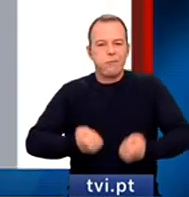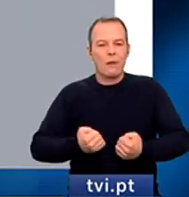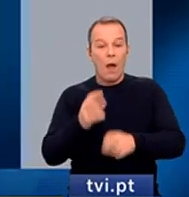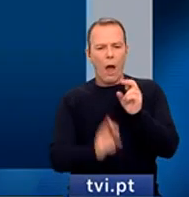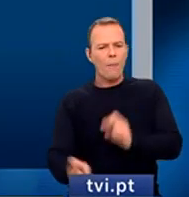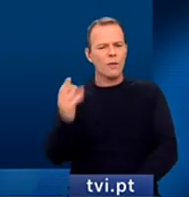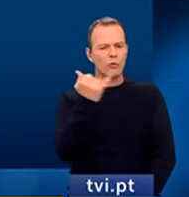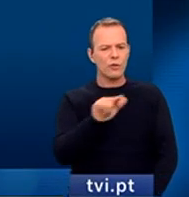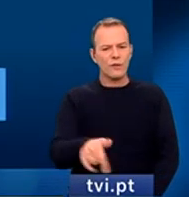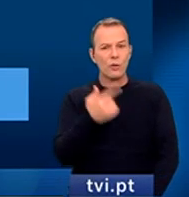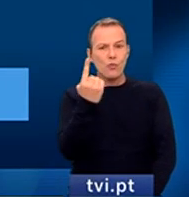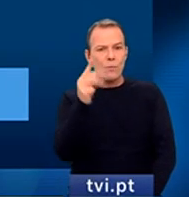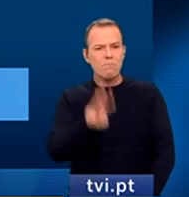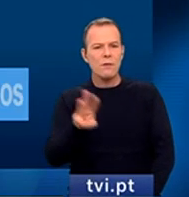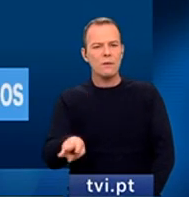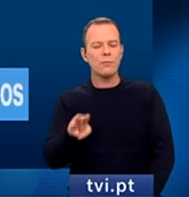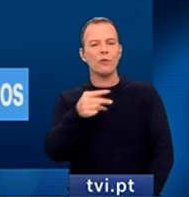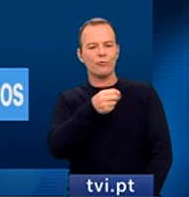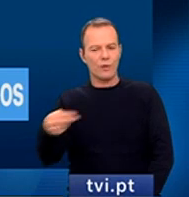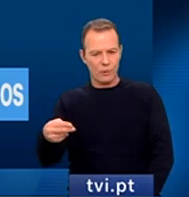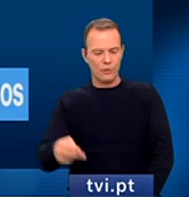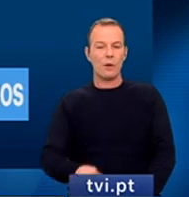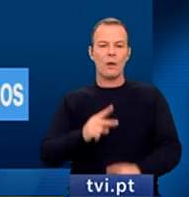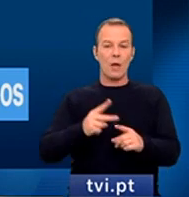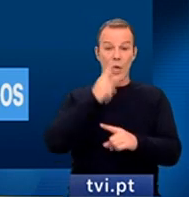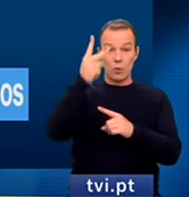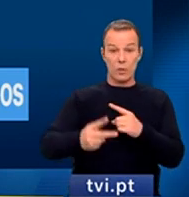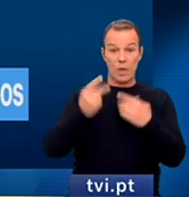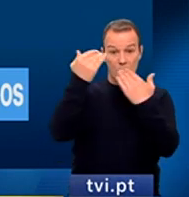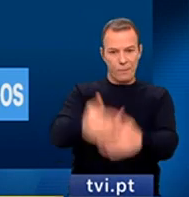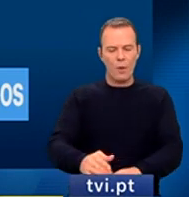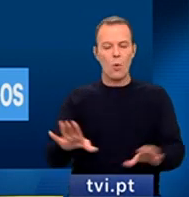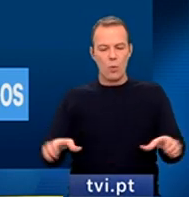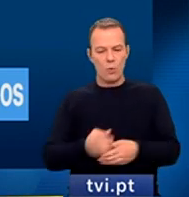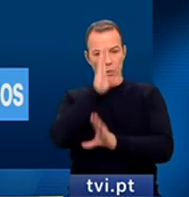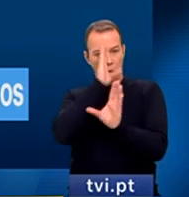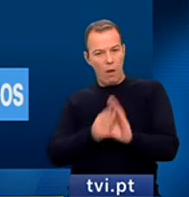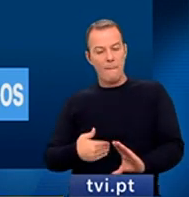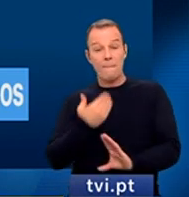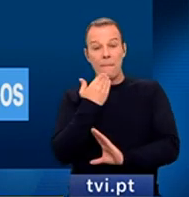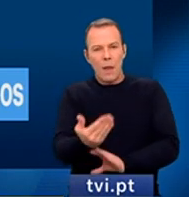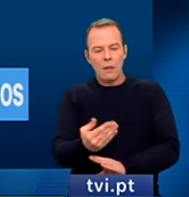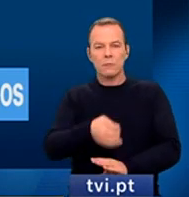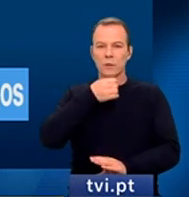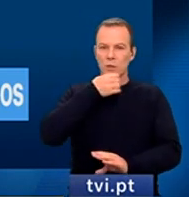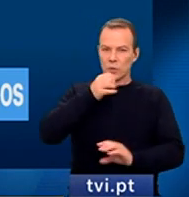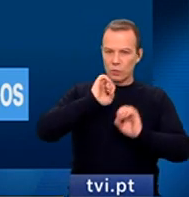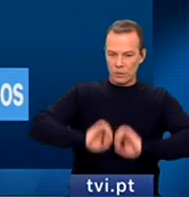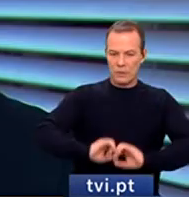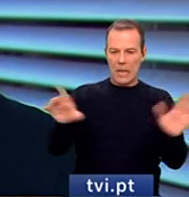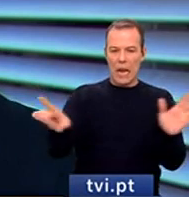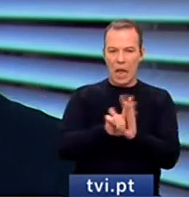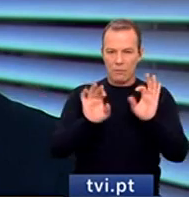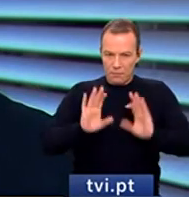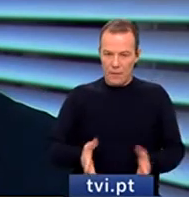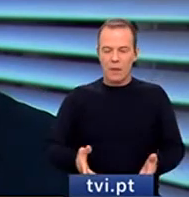2,1 mil milhões de euros no espaço de 2 anos. A Ordem dos Psicólogos pede uma clarificação da lei.